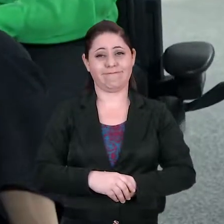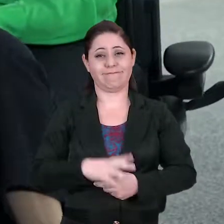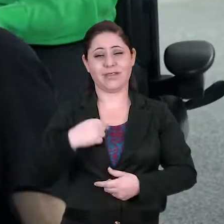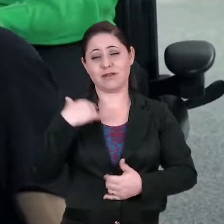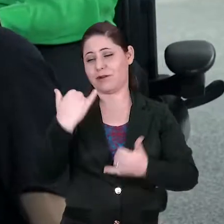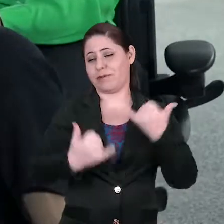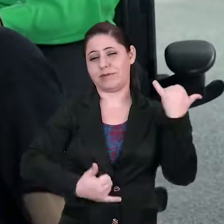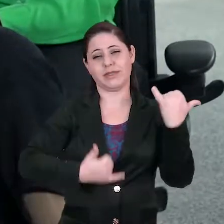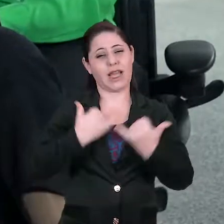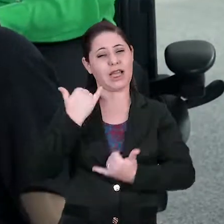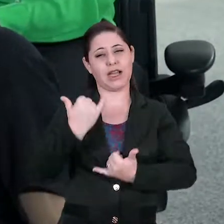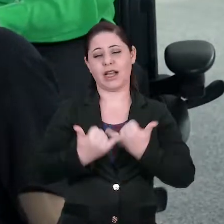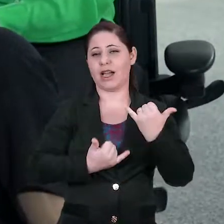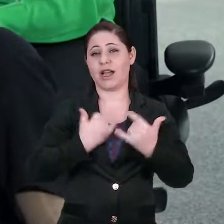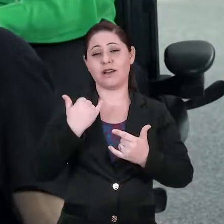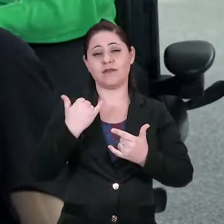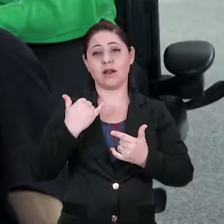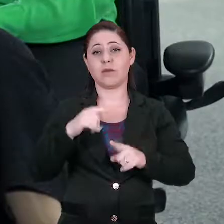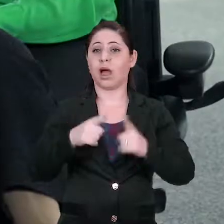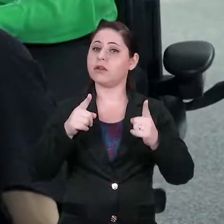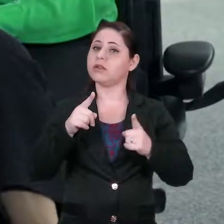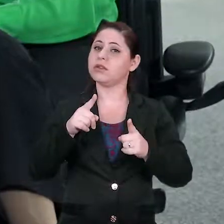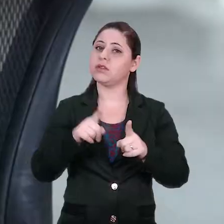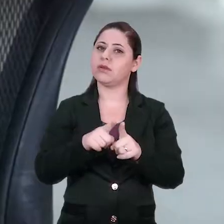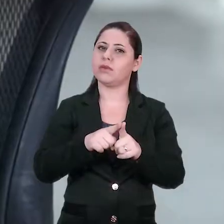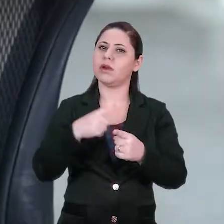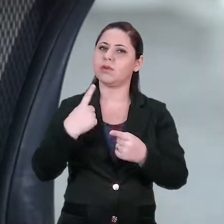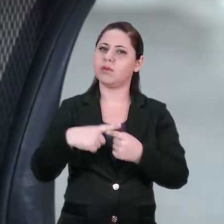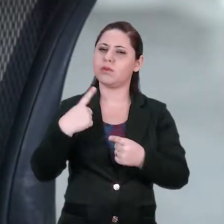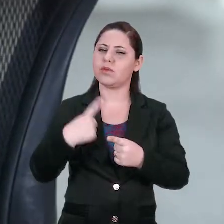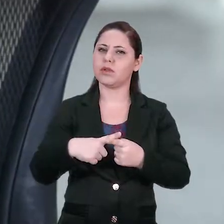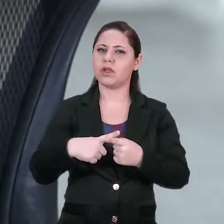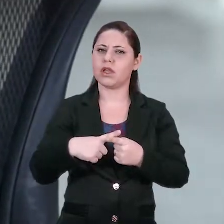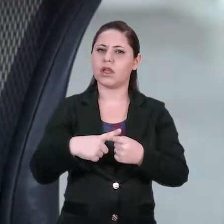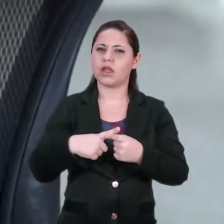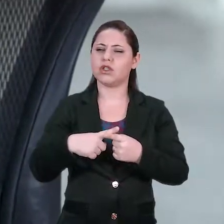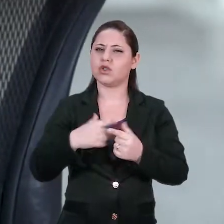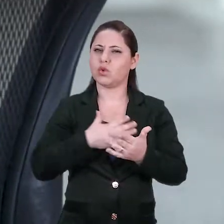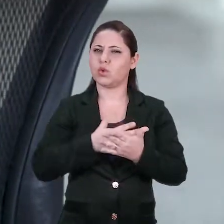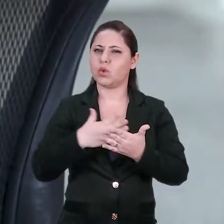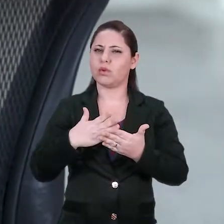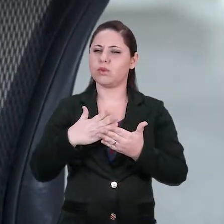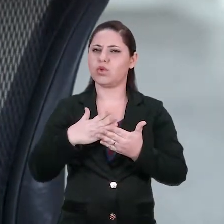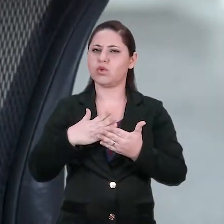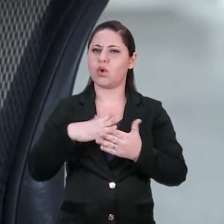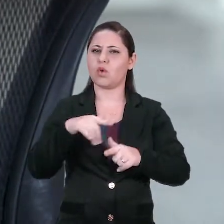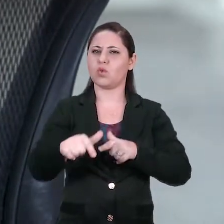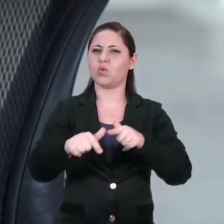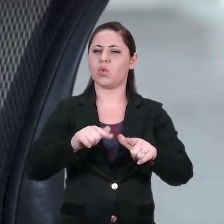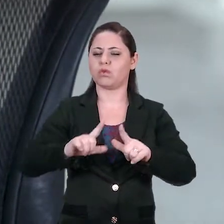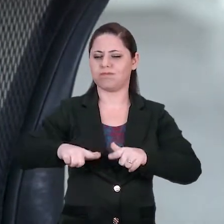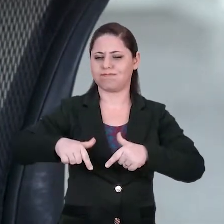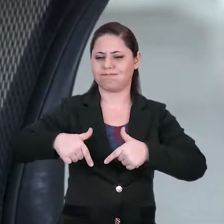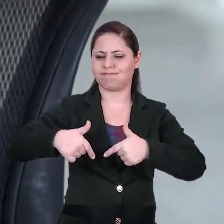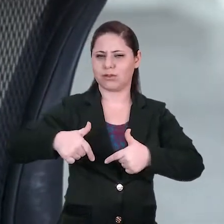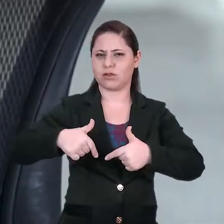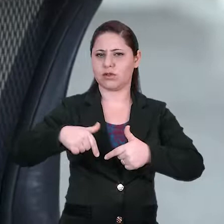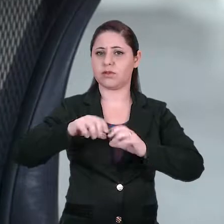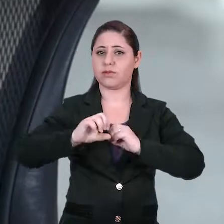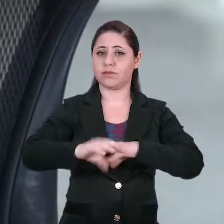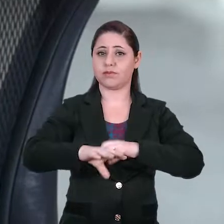eu brincava muito com ele, mas não, também porque eu vinha de uma luta pela educação muito